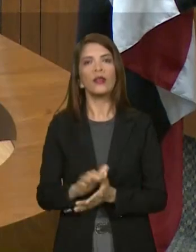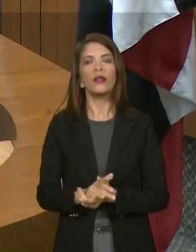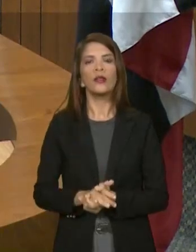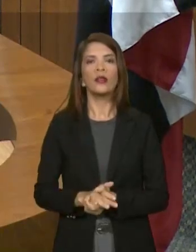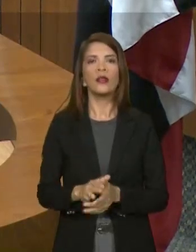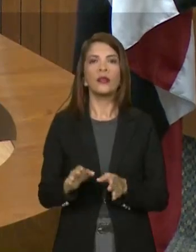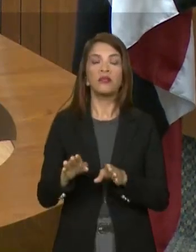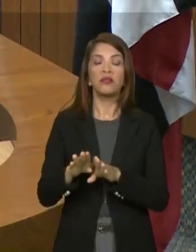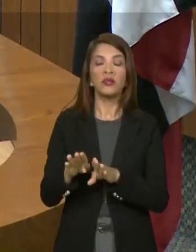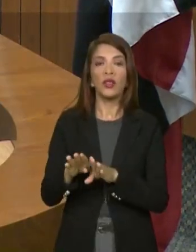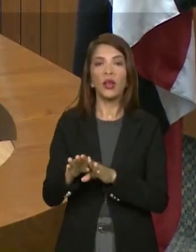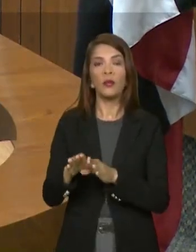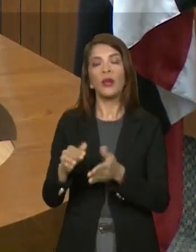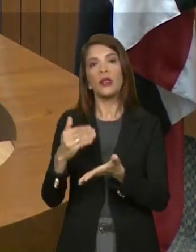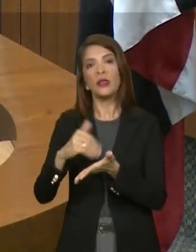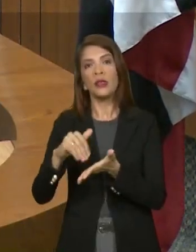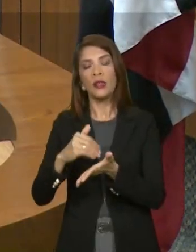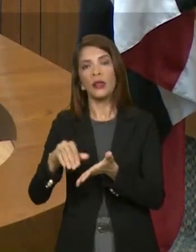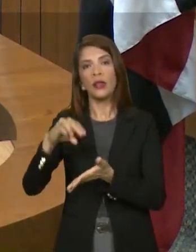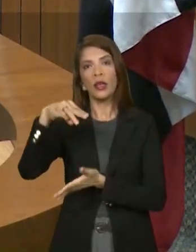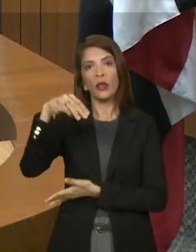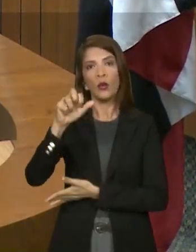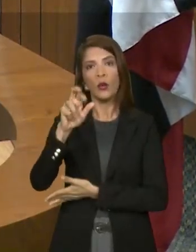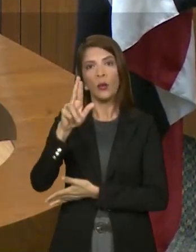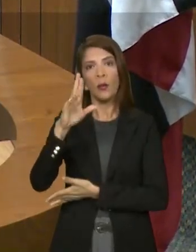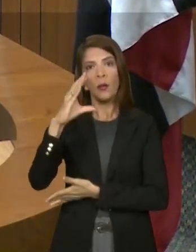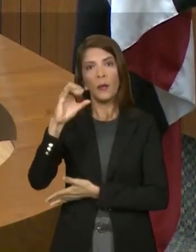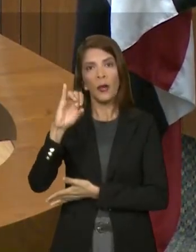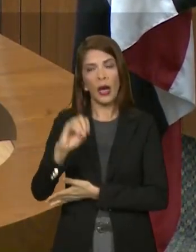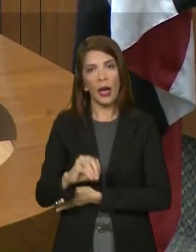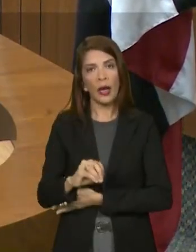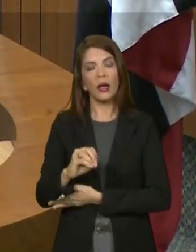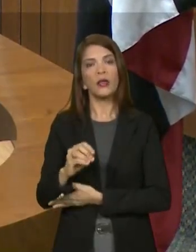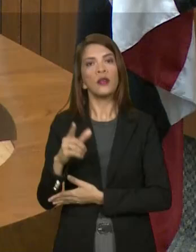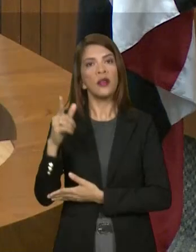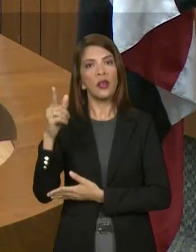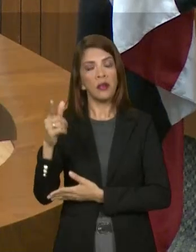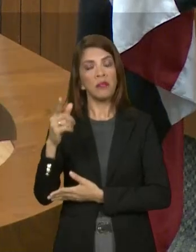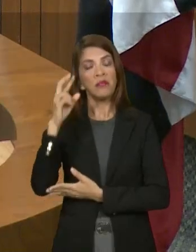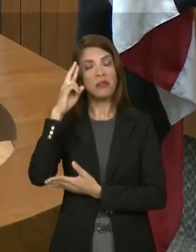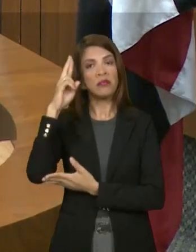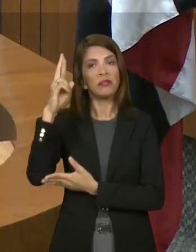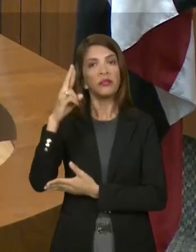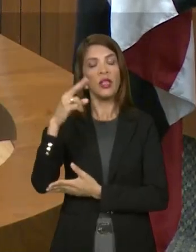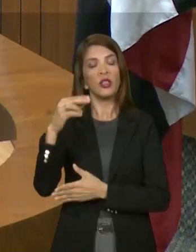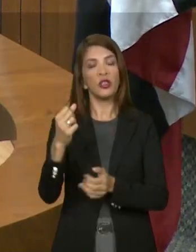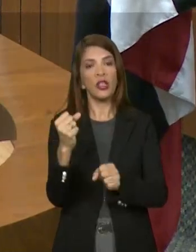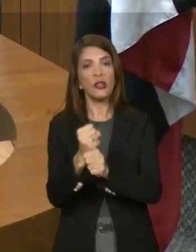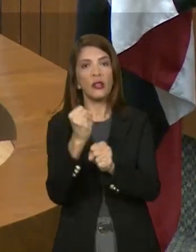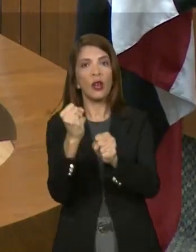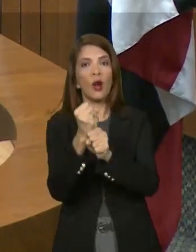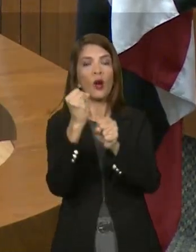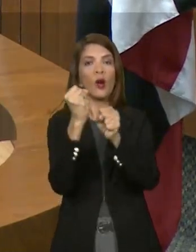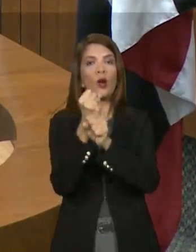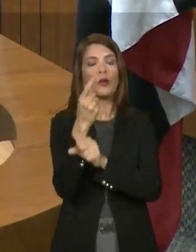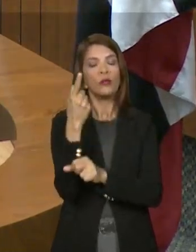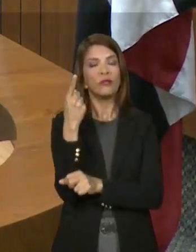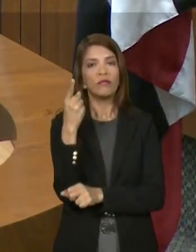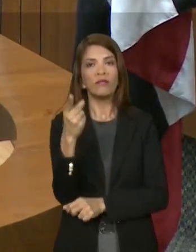Márcio Machado, secretário da SEGOV, ele que está à frente dessa grande obra, Cláudio Cunha. Você, como grande